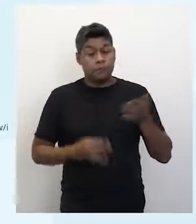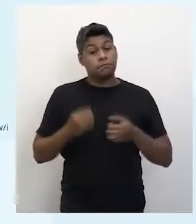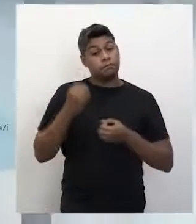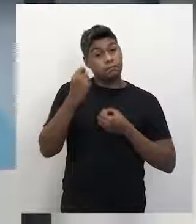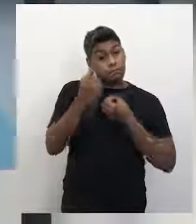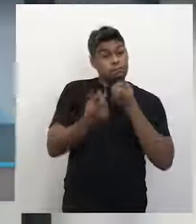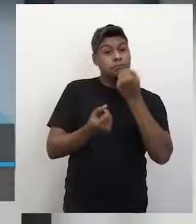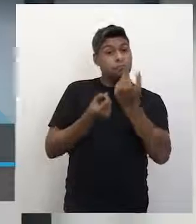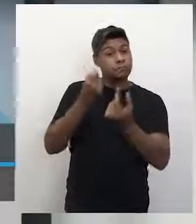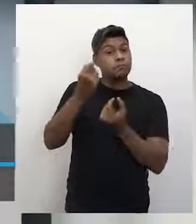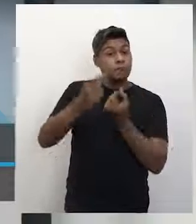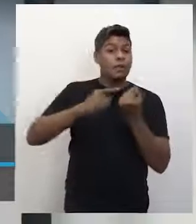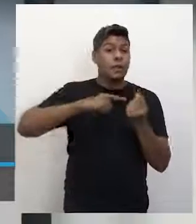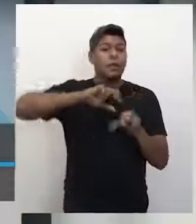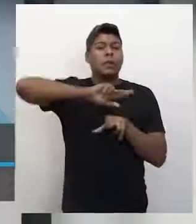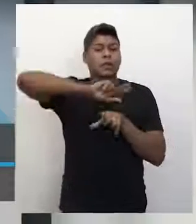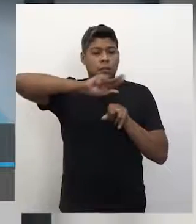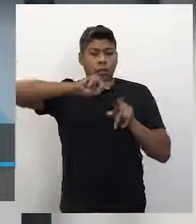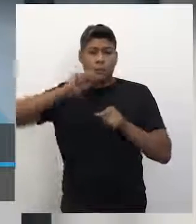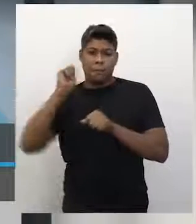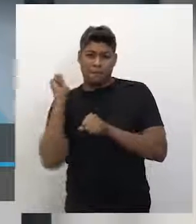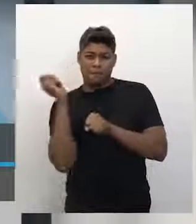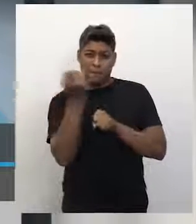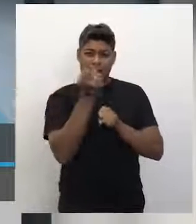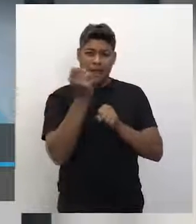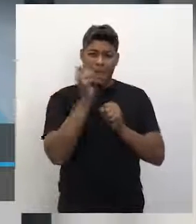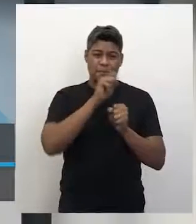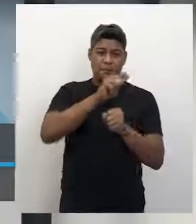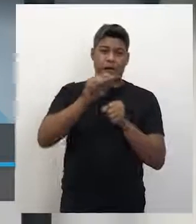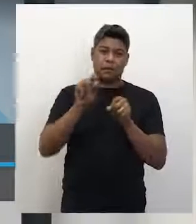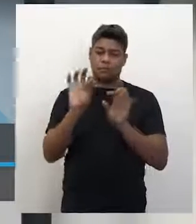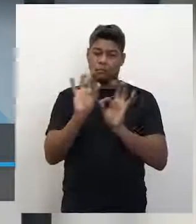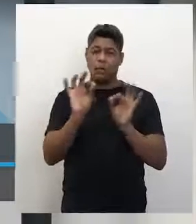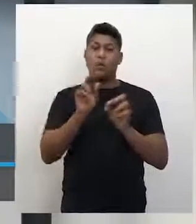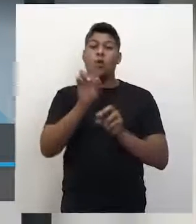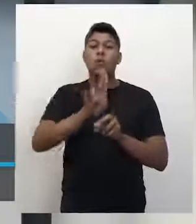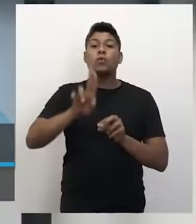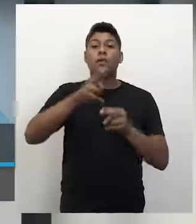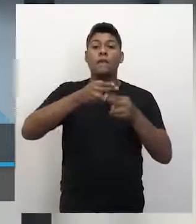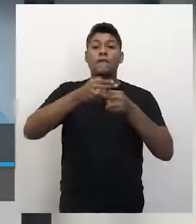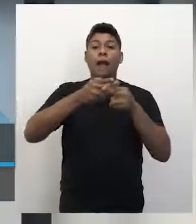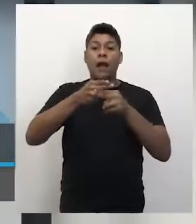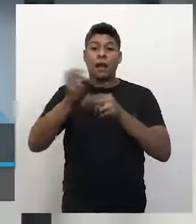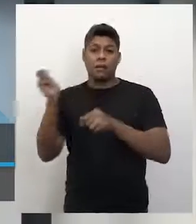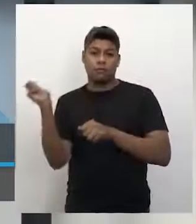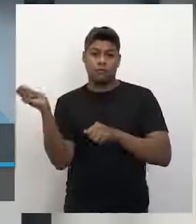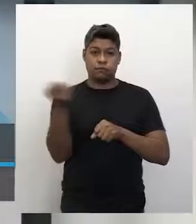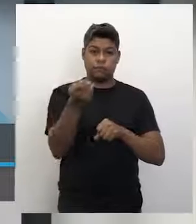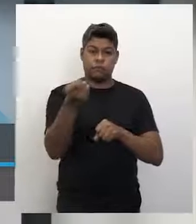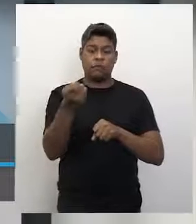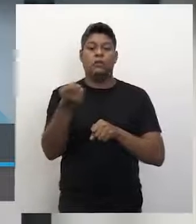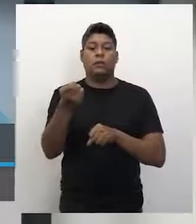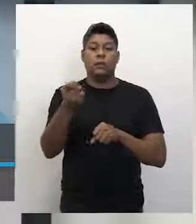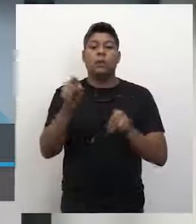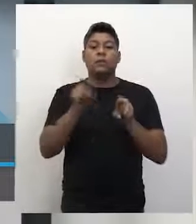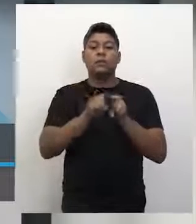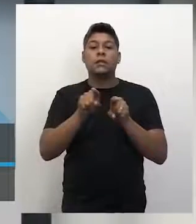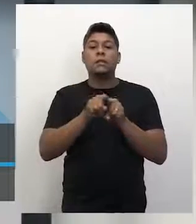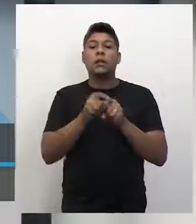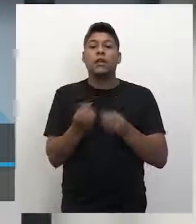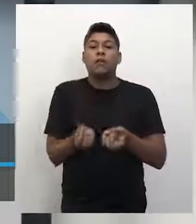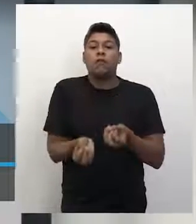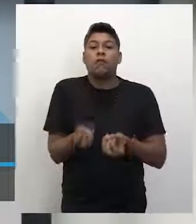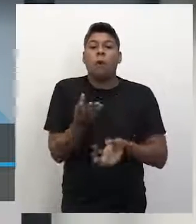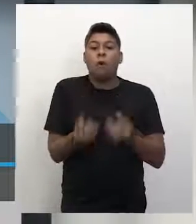vi variações de, ao invés de usar bastões, usarem facões e já vi também variações de usarem tochas de